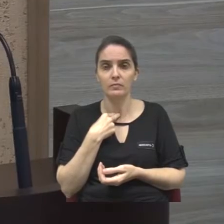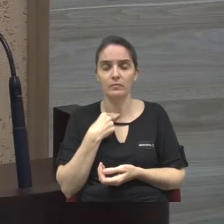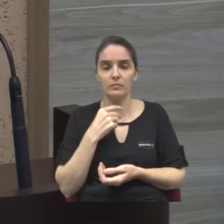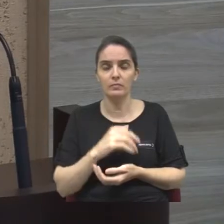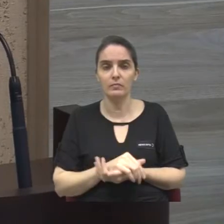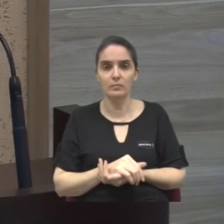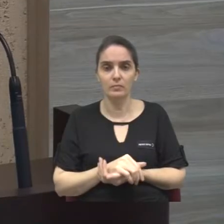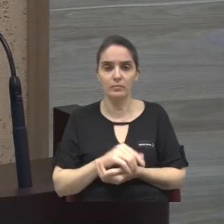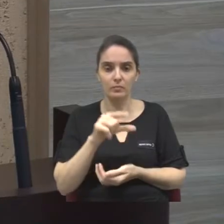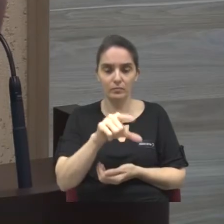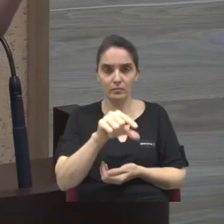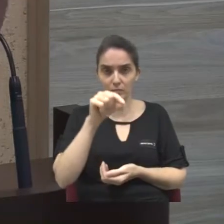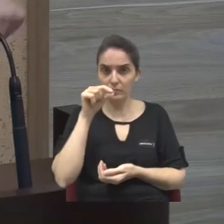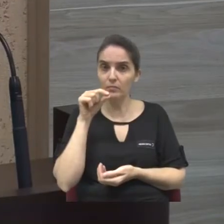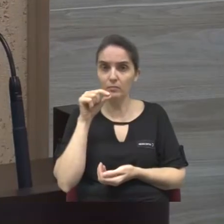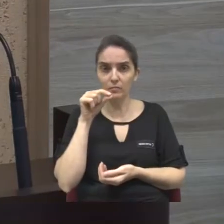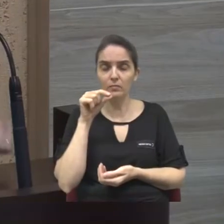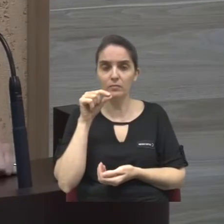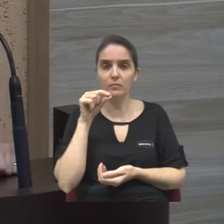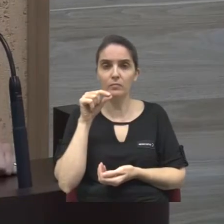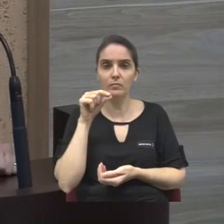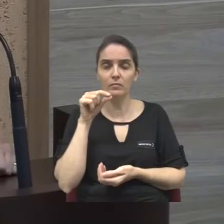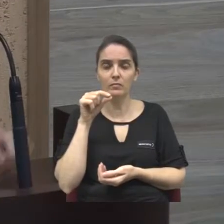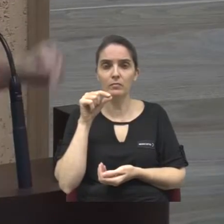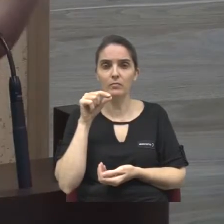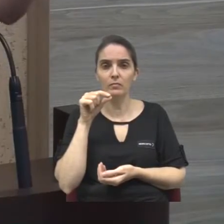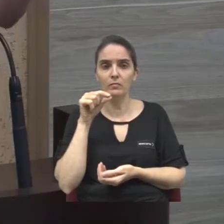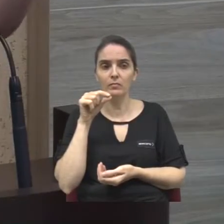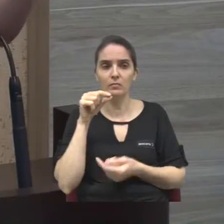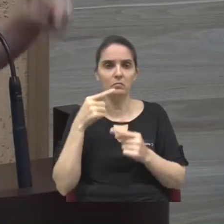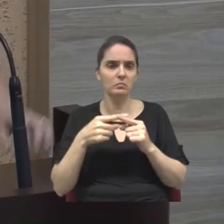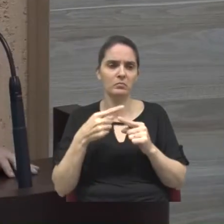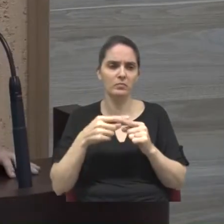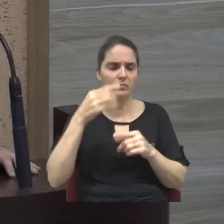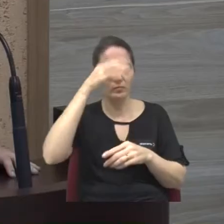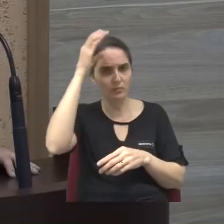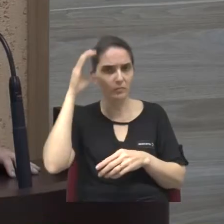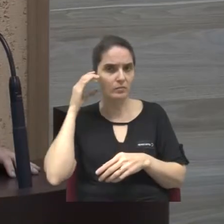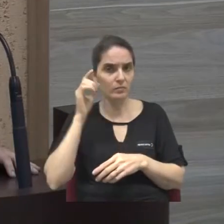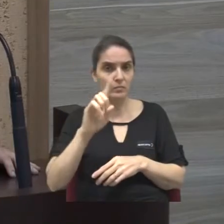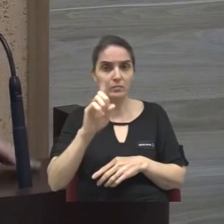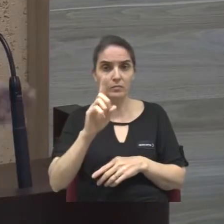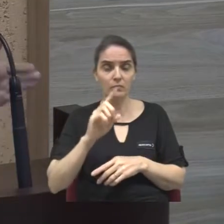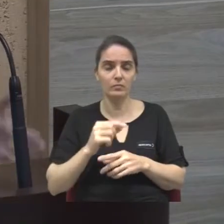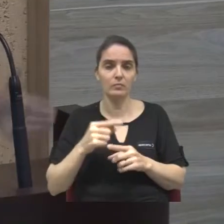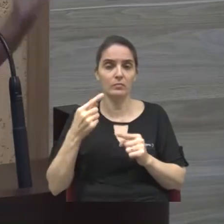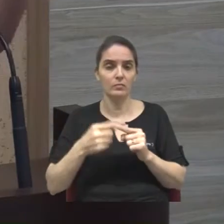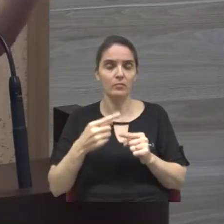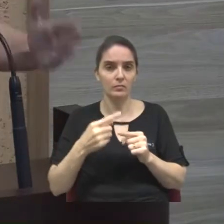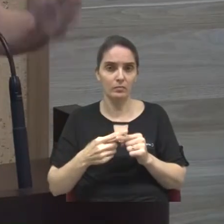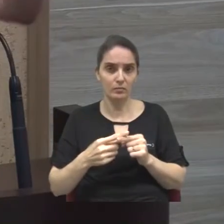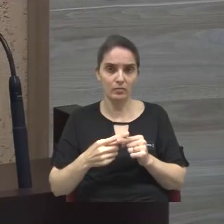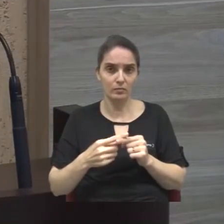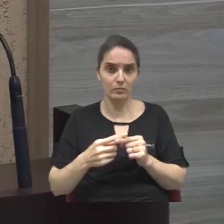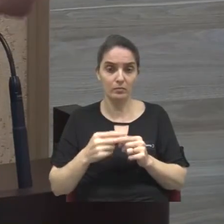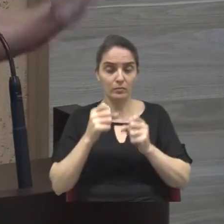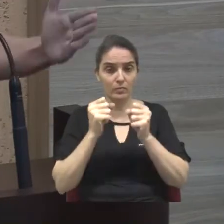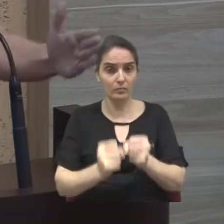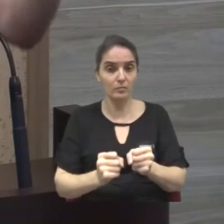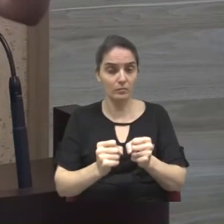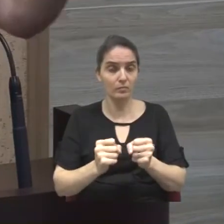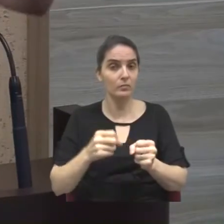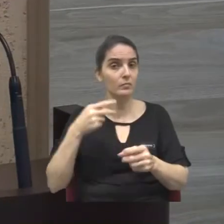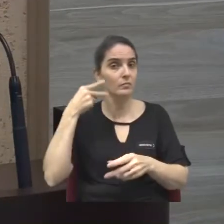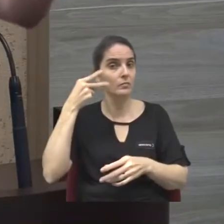escolhido a altura, não pela Carolina, mas pelo Poder Legislativo, que tem de marcar uma